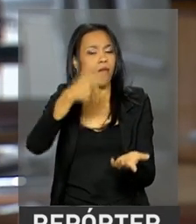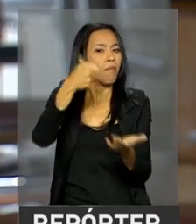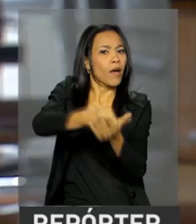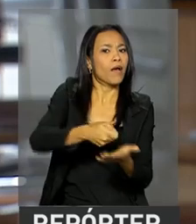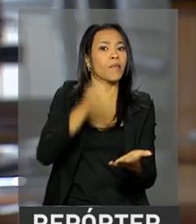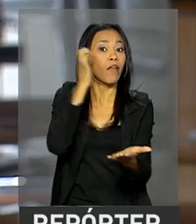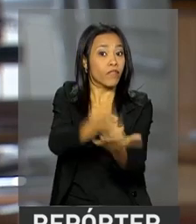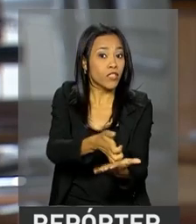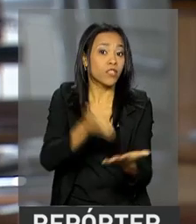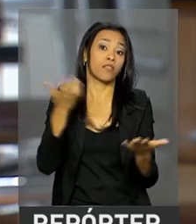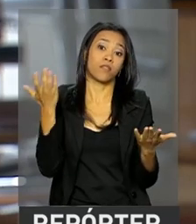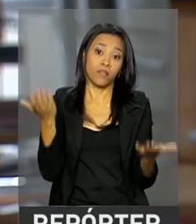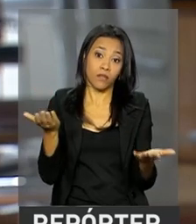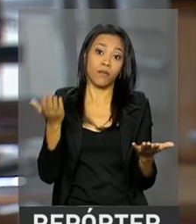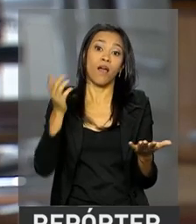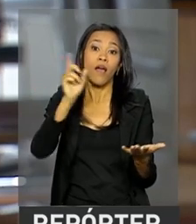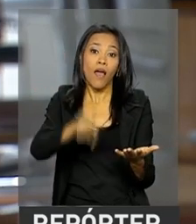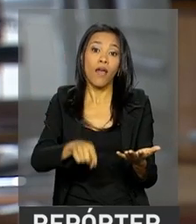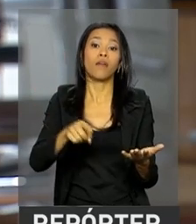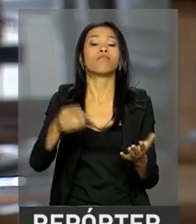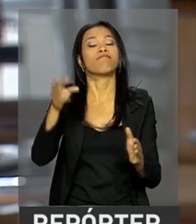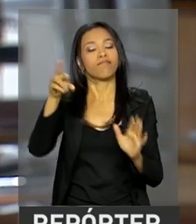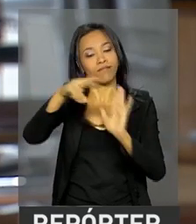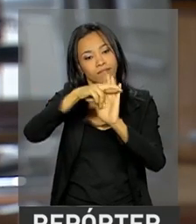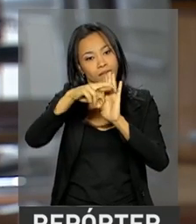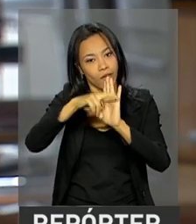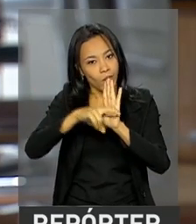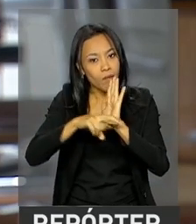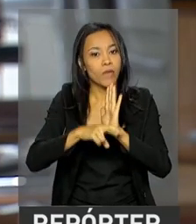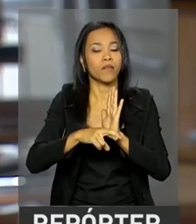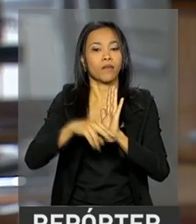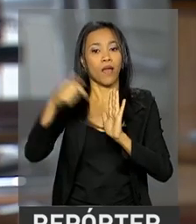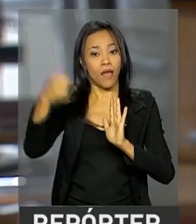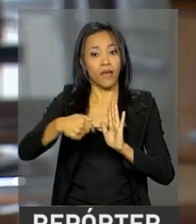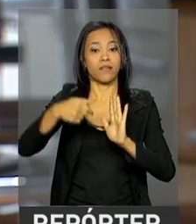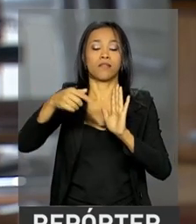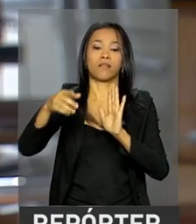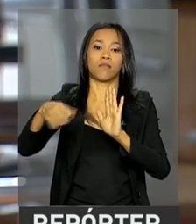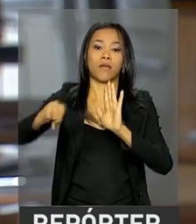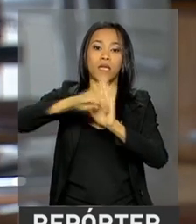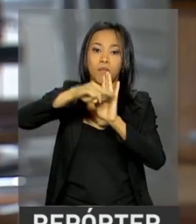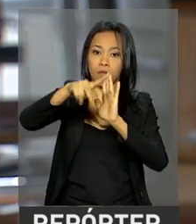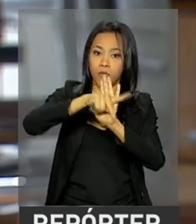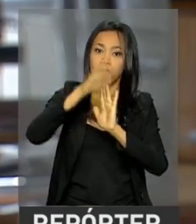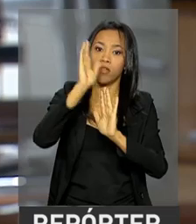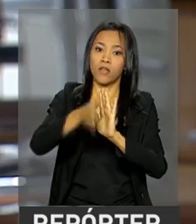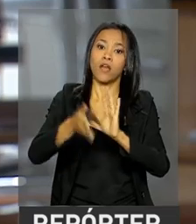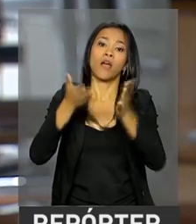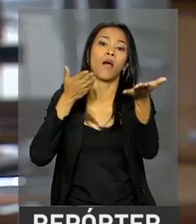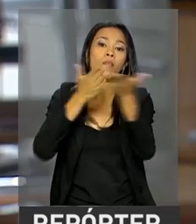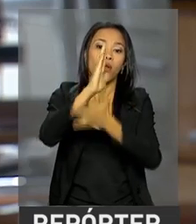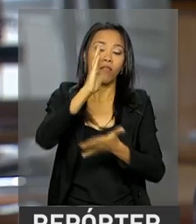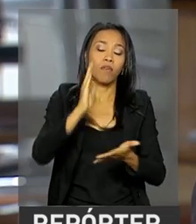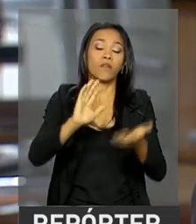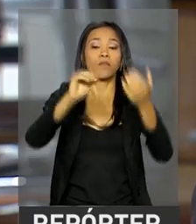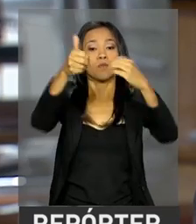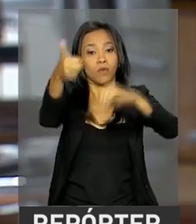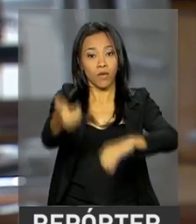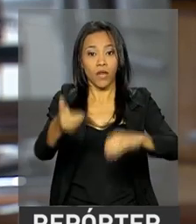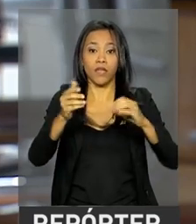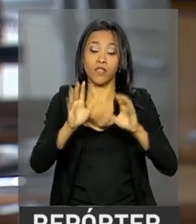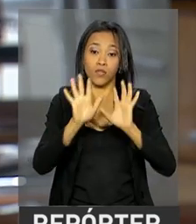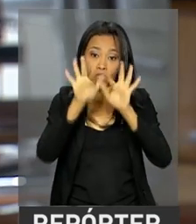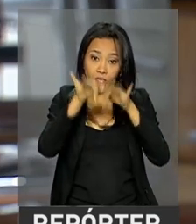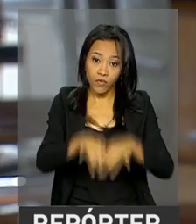ela passa a ser então regulamentada. Essa medida provisória ela foi aprovada pelo Congresso Nacional no final do